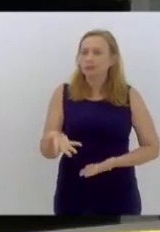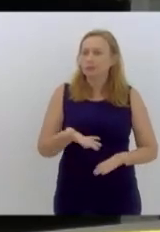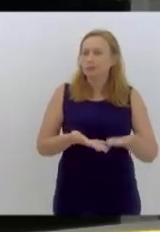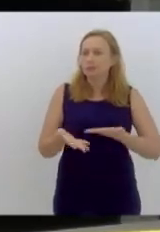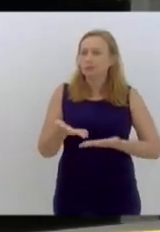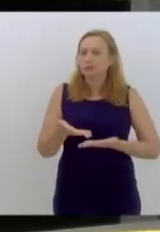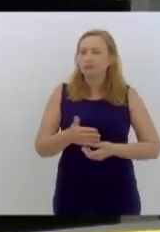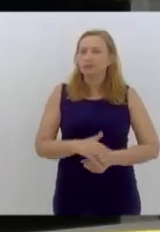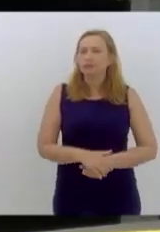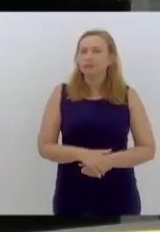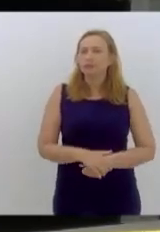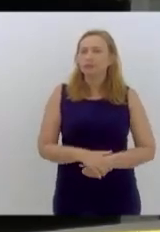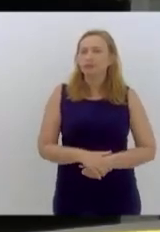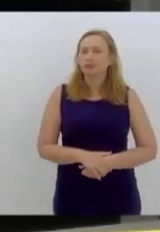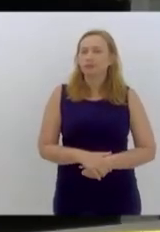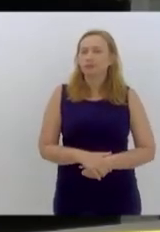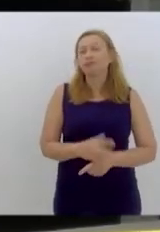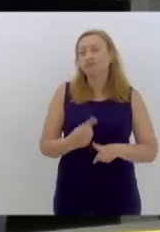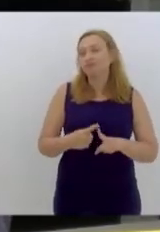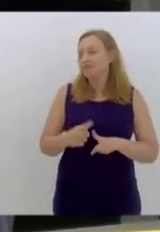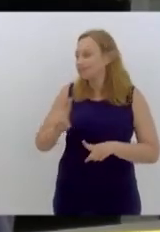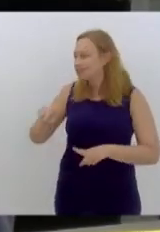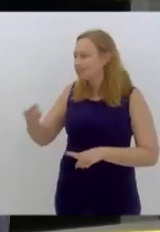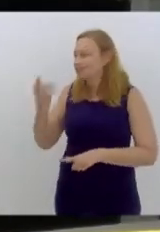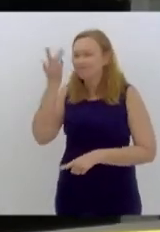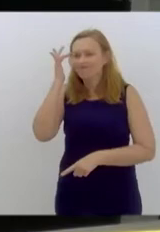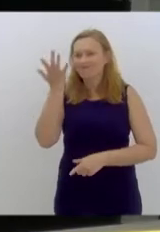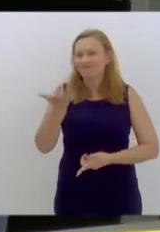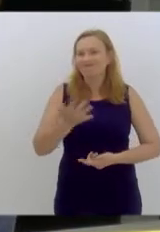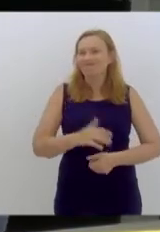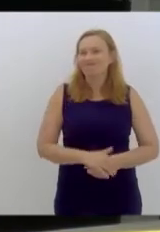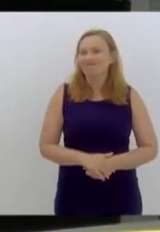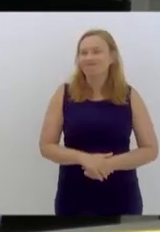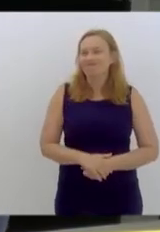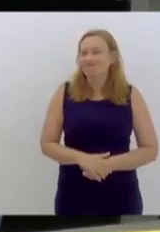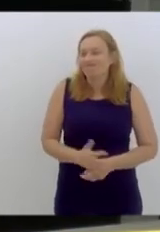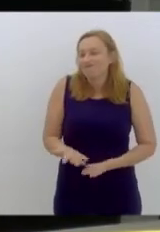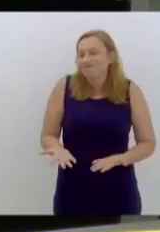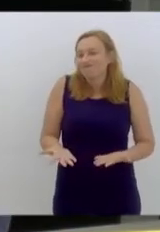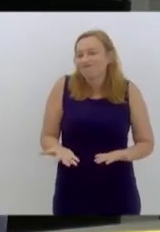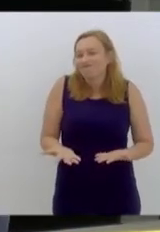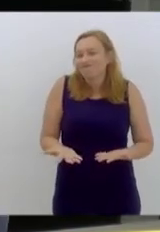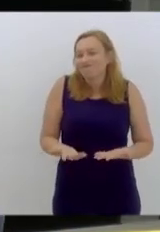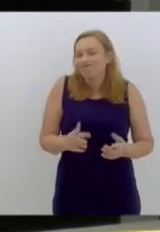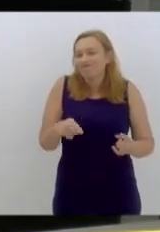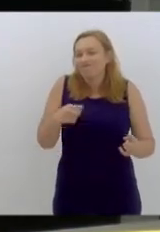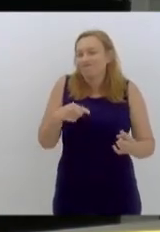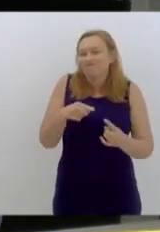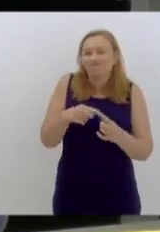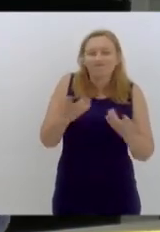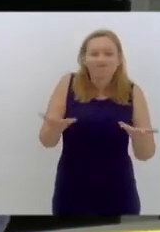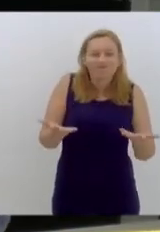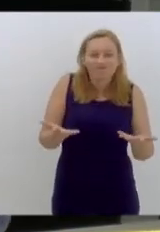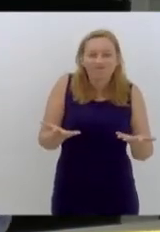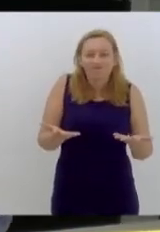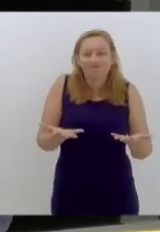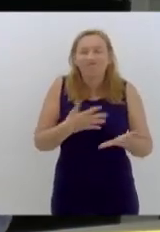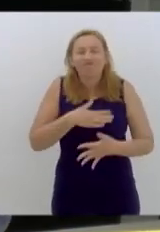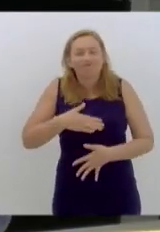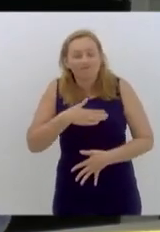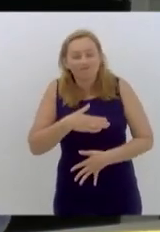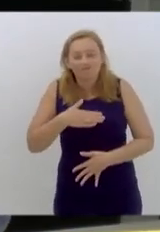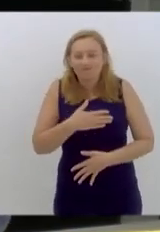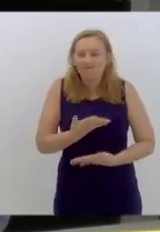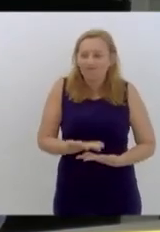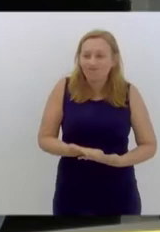participando, porque depois eu acho que vai ficar sem objeto o que eu gostaria de